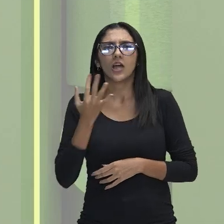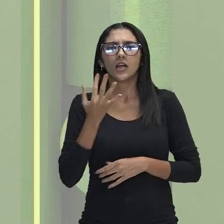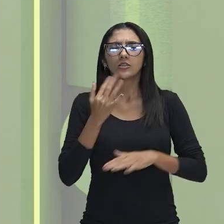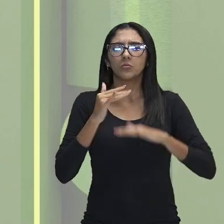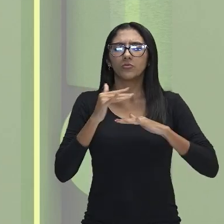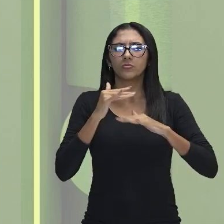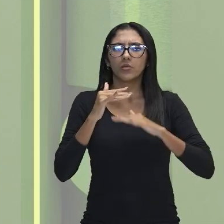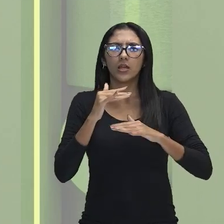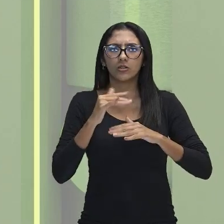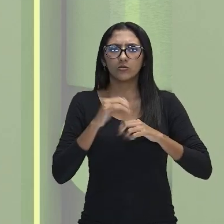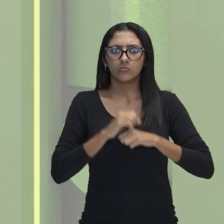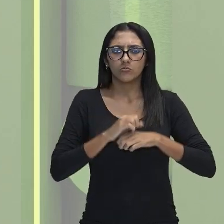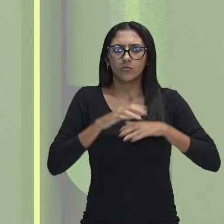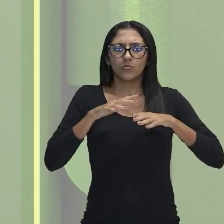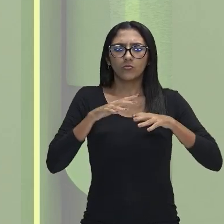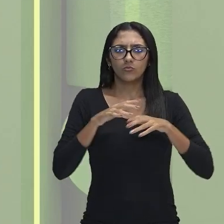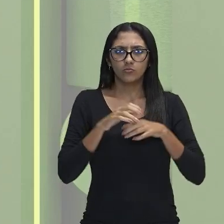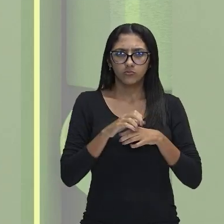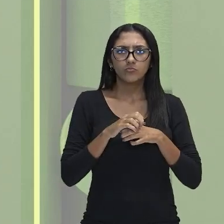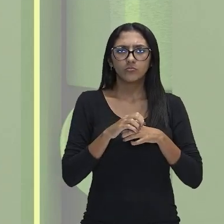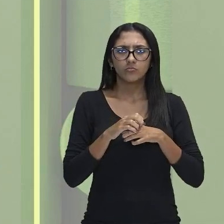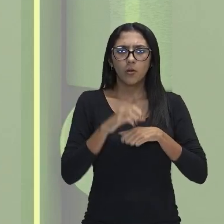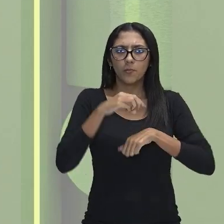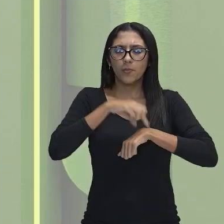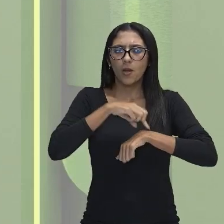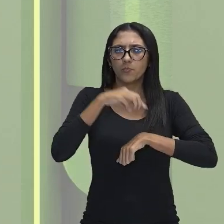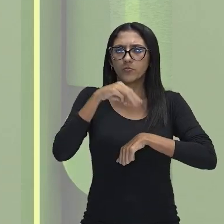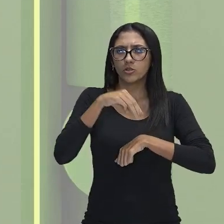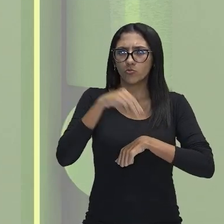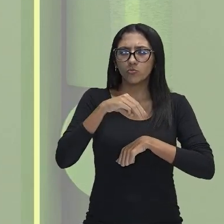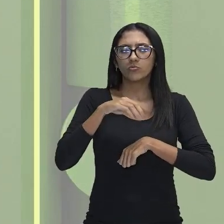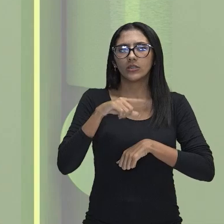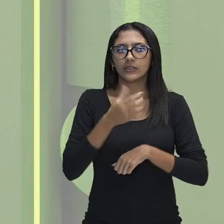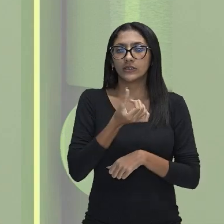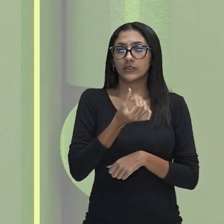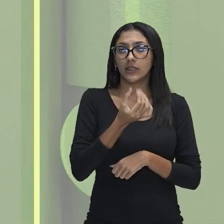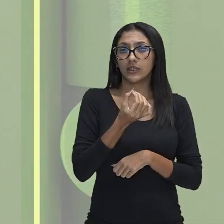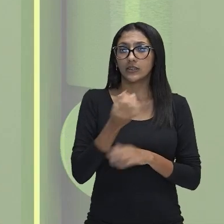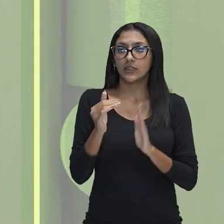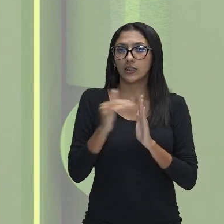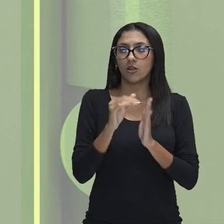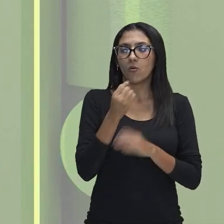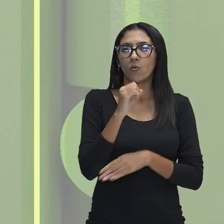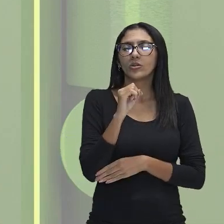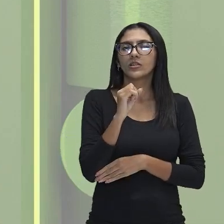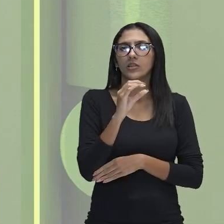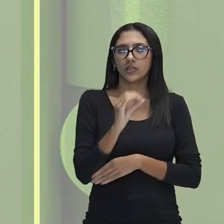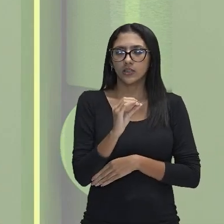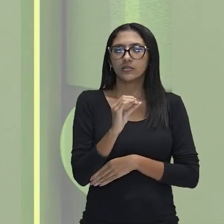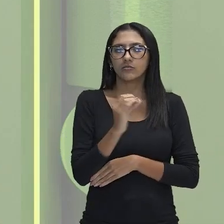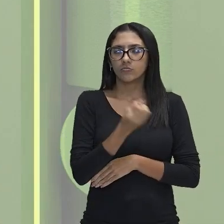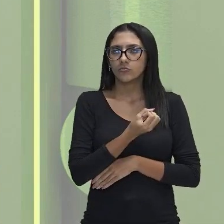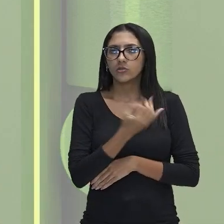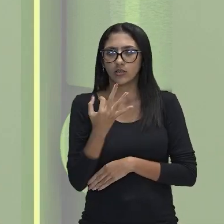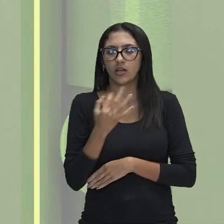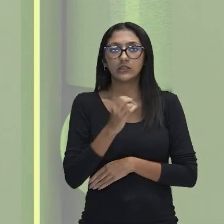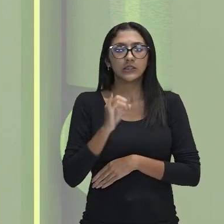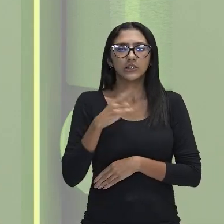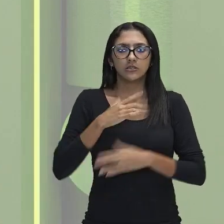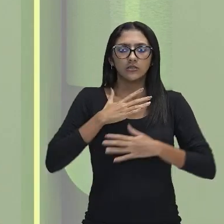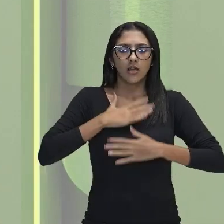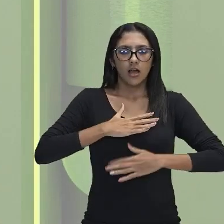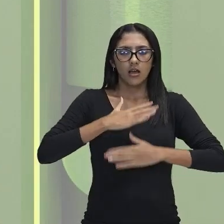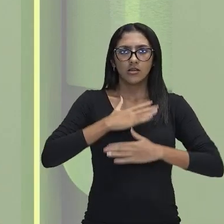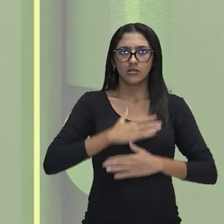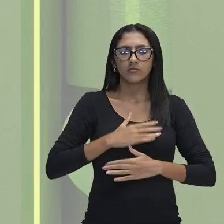minuto? De 60 a 80 vezes por minuto, você estando bem, calmo, normal. Se você